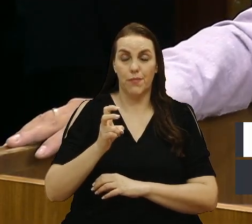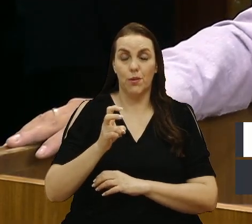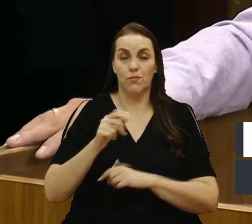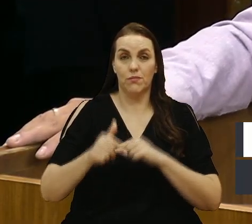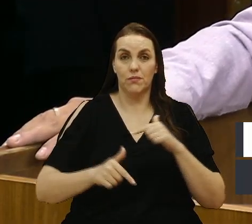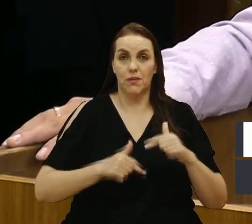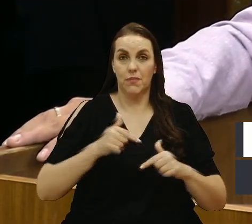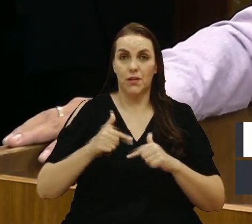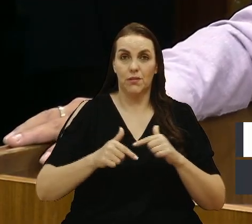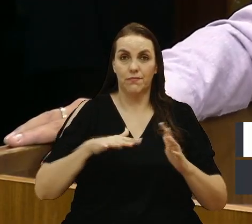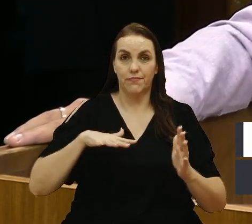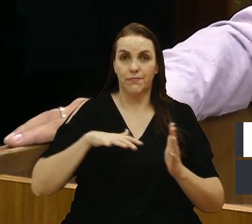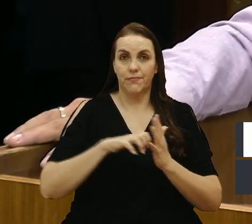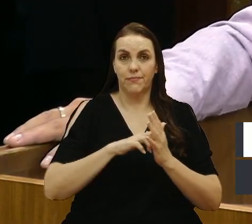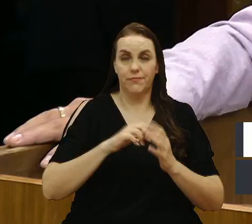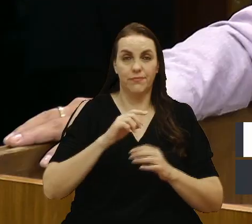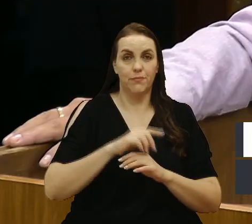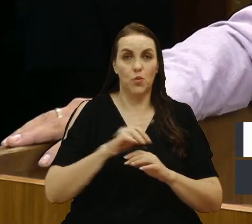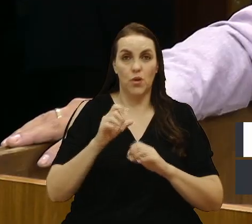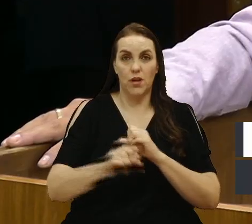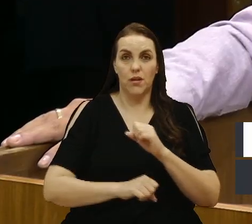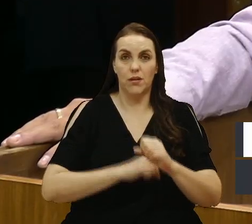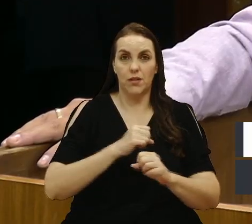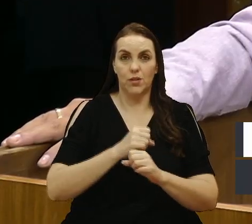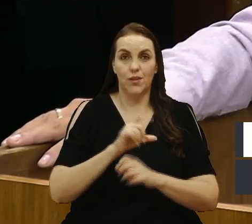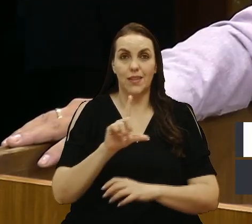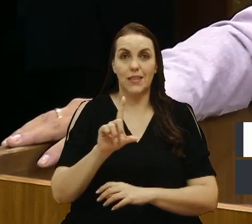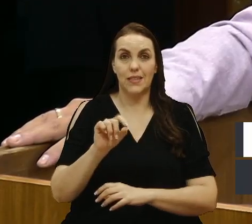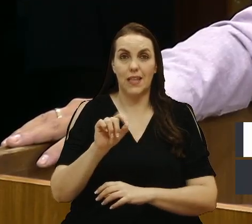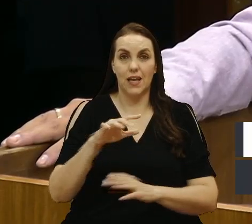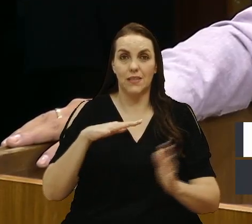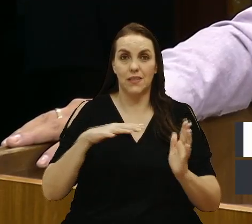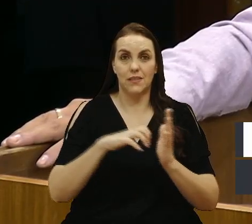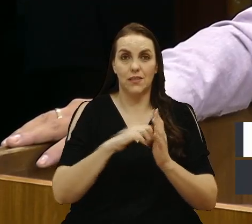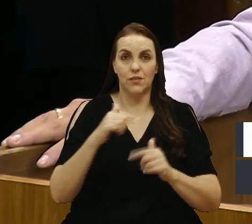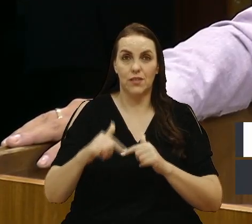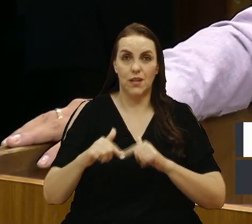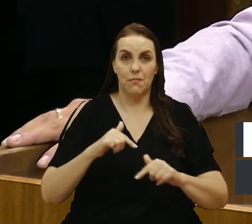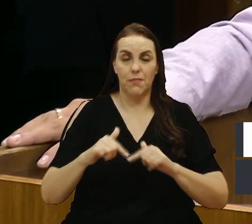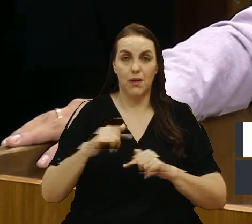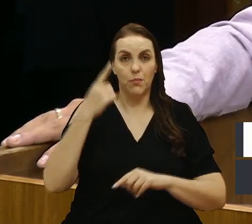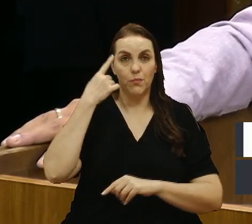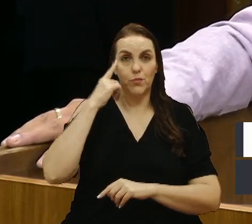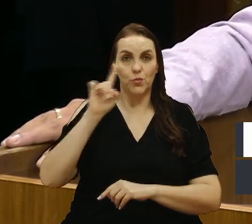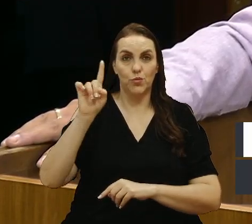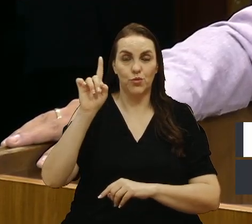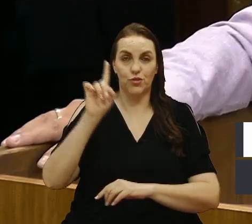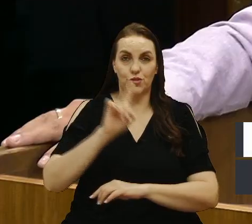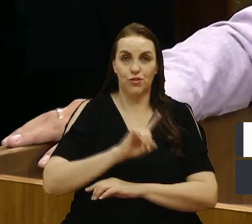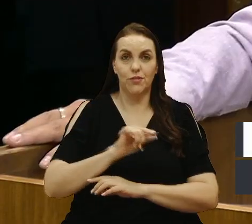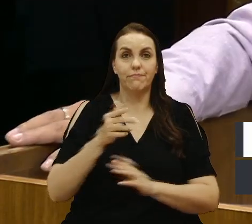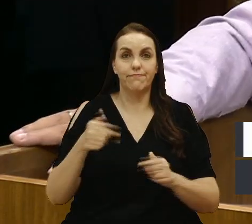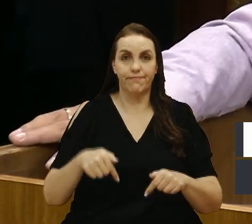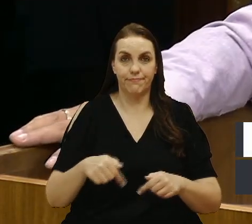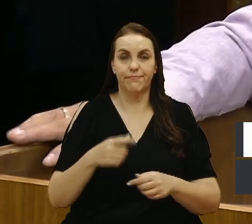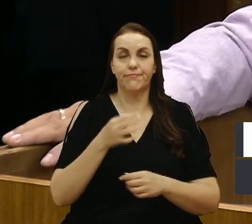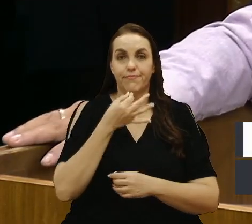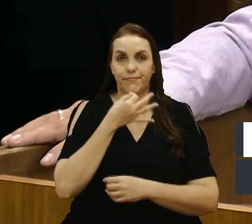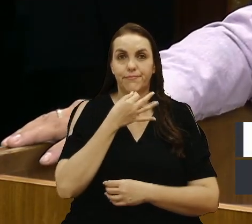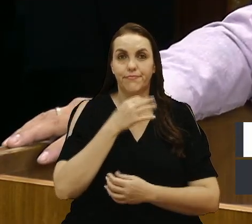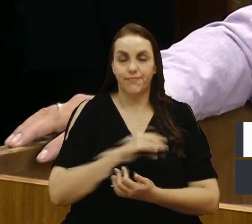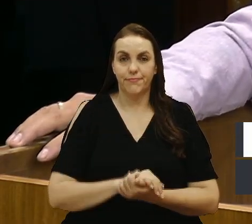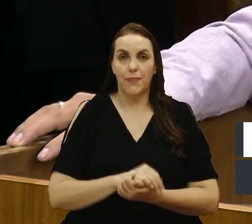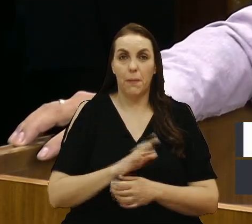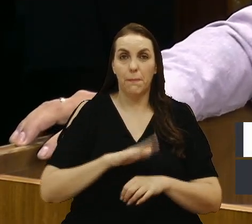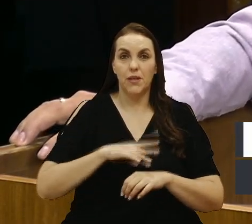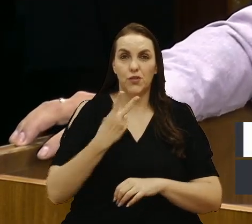acidentam por ano. São em torno de 10 acidentes de trabalho por dia na nossa cidade, e mais de 20 pessoas